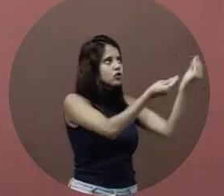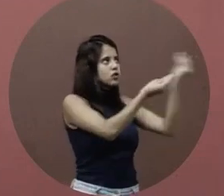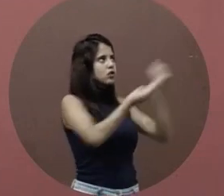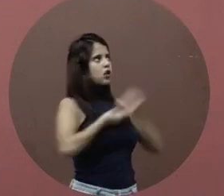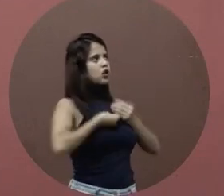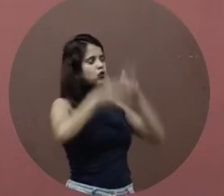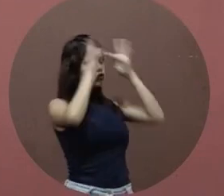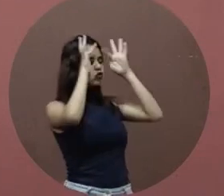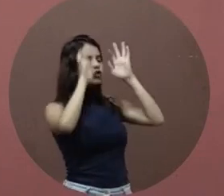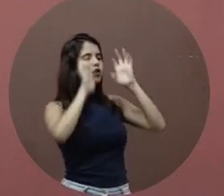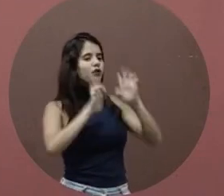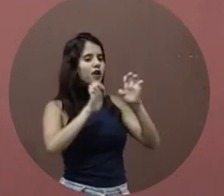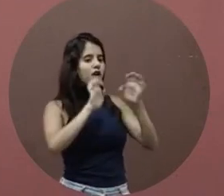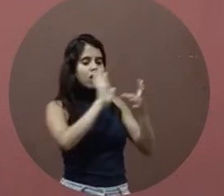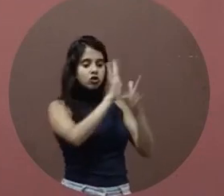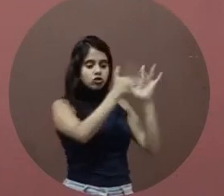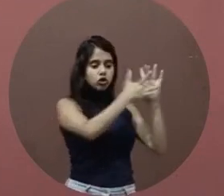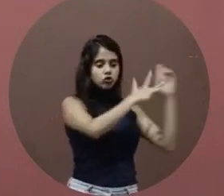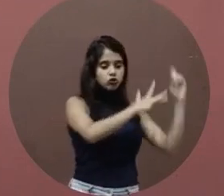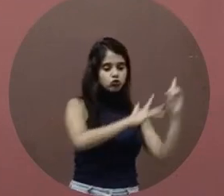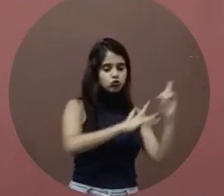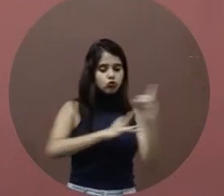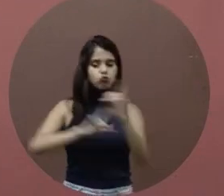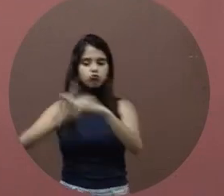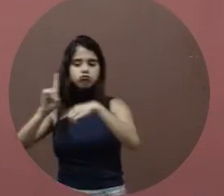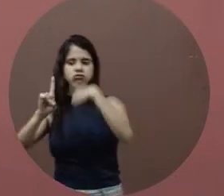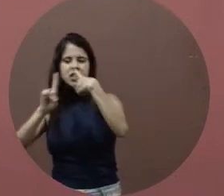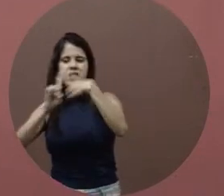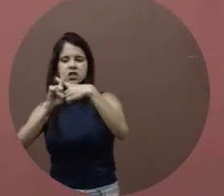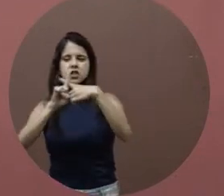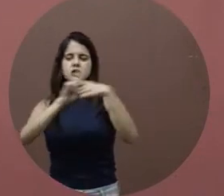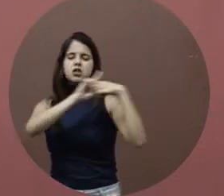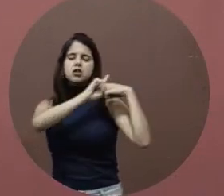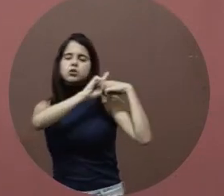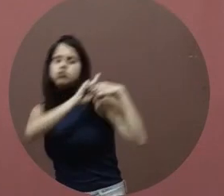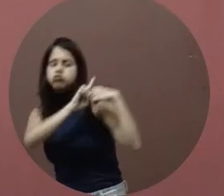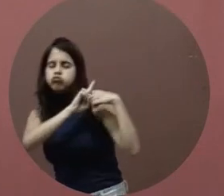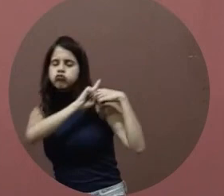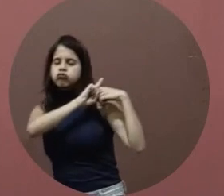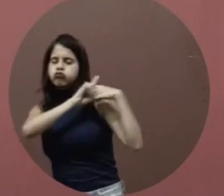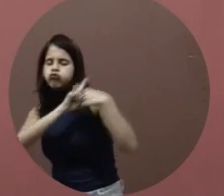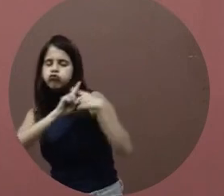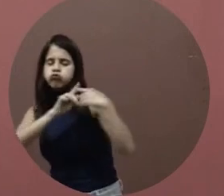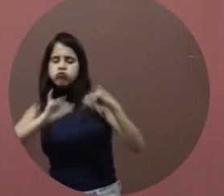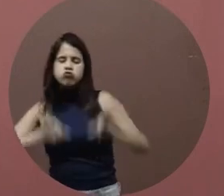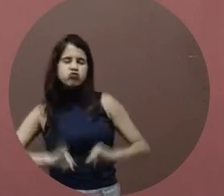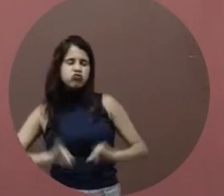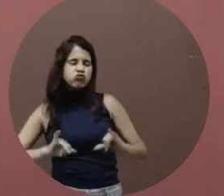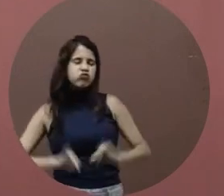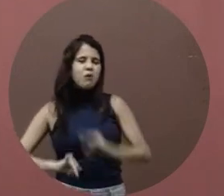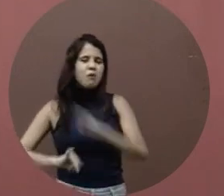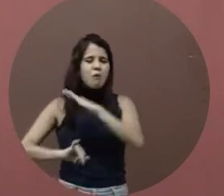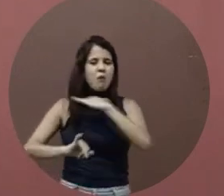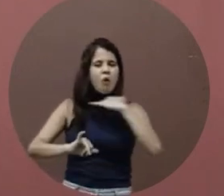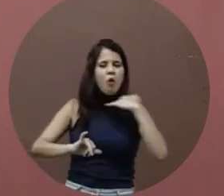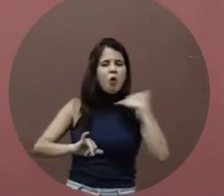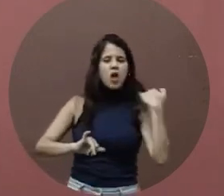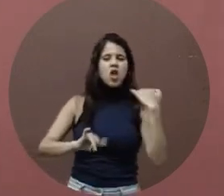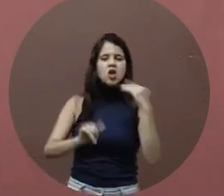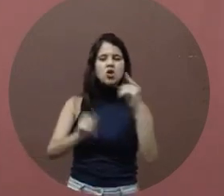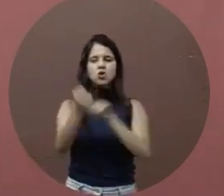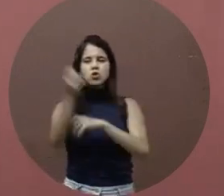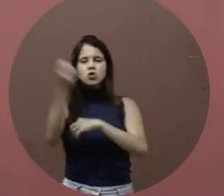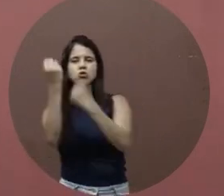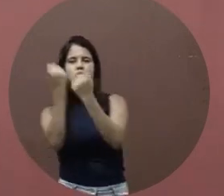da nossa fé, que suportou em uma peregrinação pesada, difícil, morreu em uma cruz, suportou